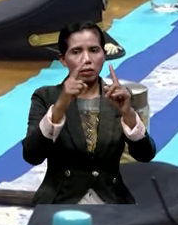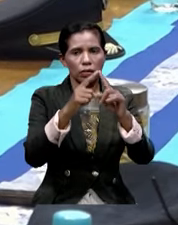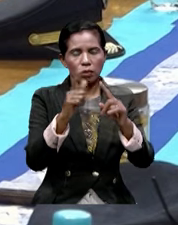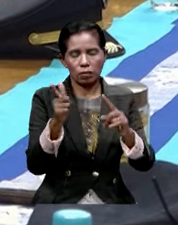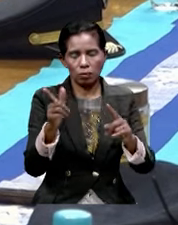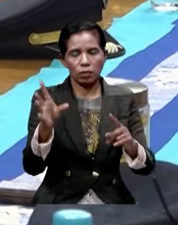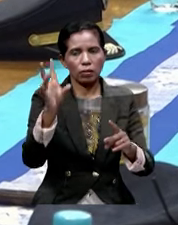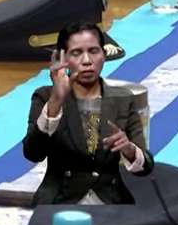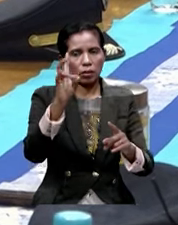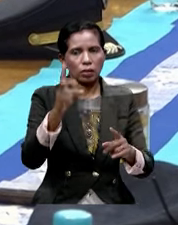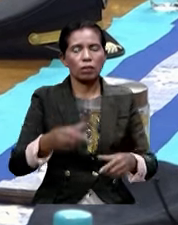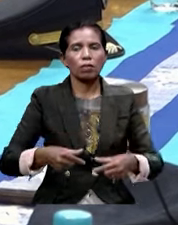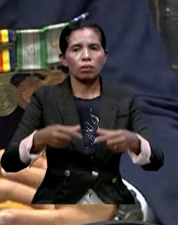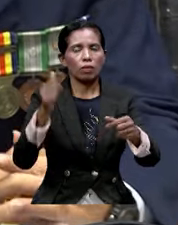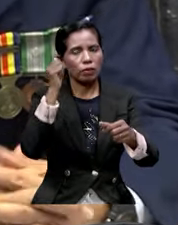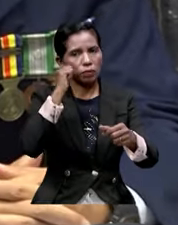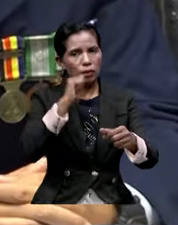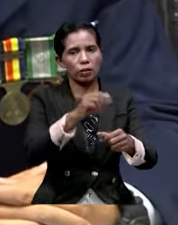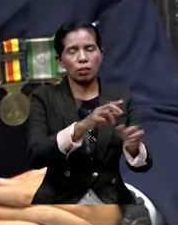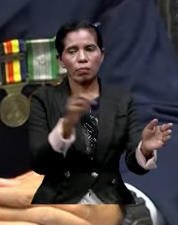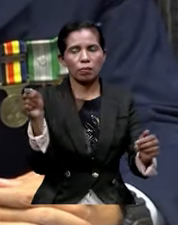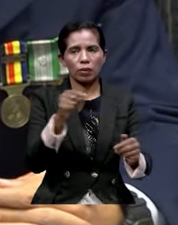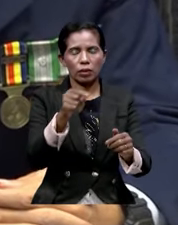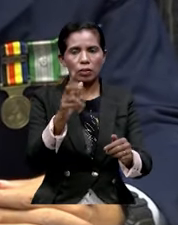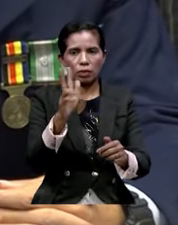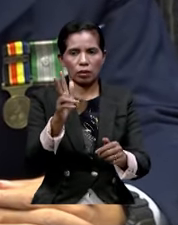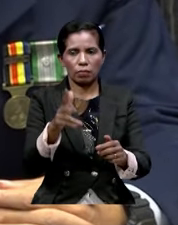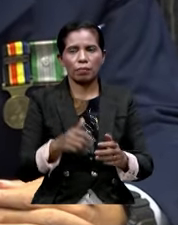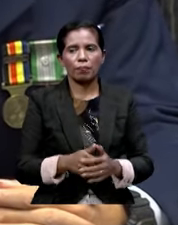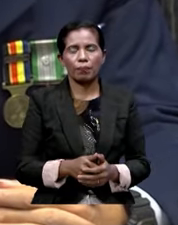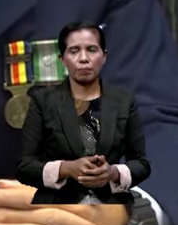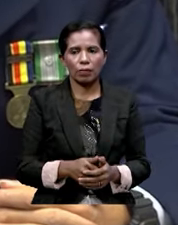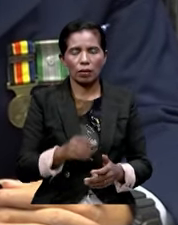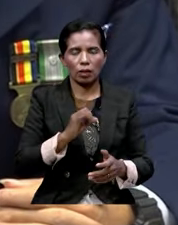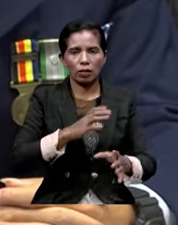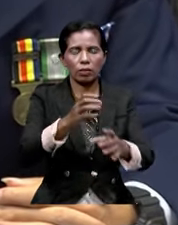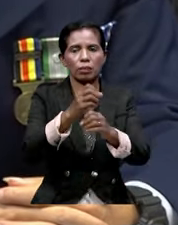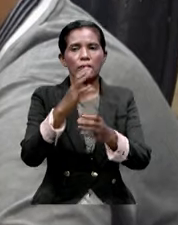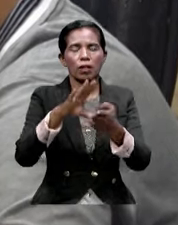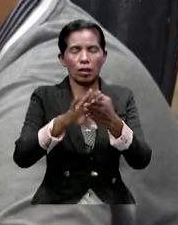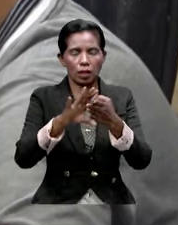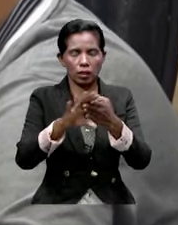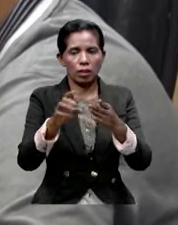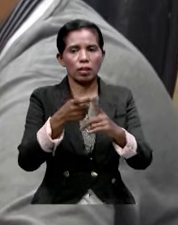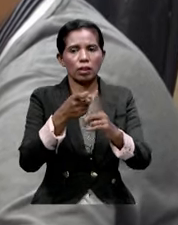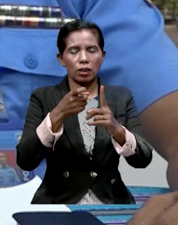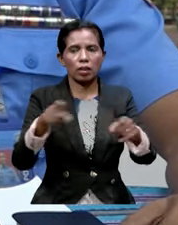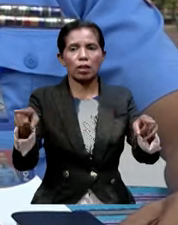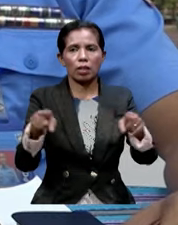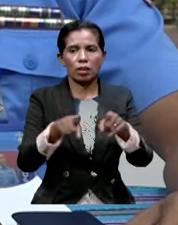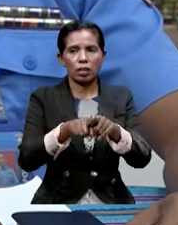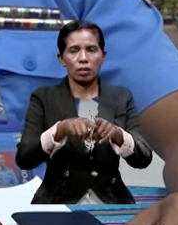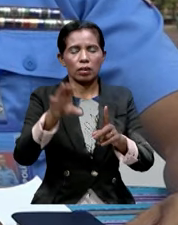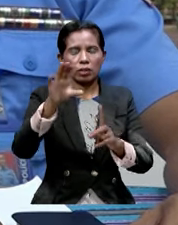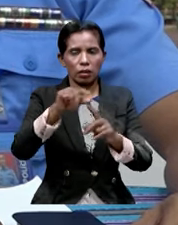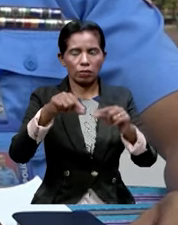resinhito no se for prioridade bafeto ho porcento tolo nulo. How for esse municipal de oficialidade comunazeral, a nossa CV equipa